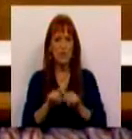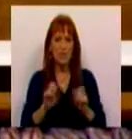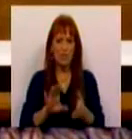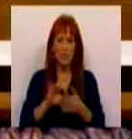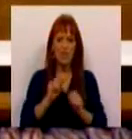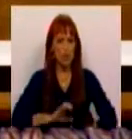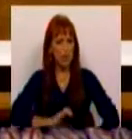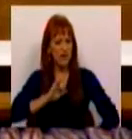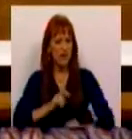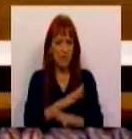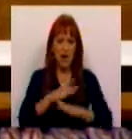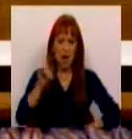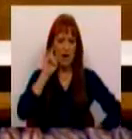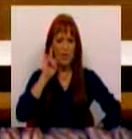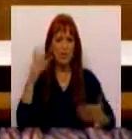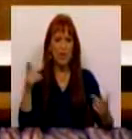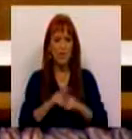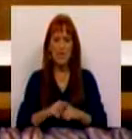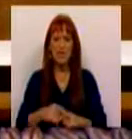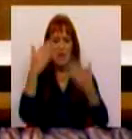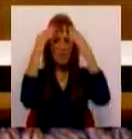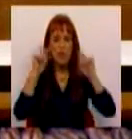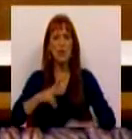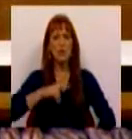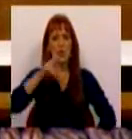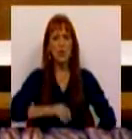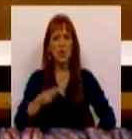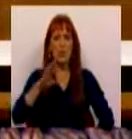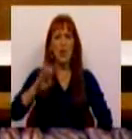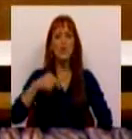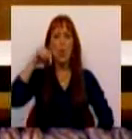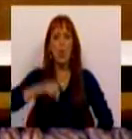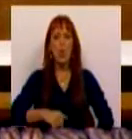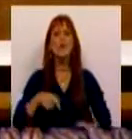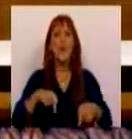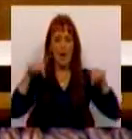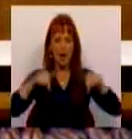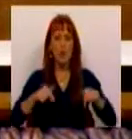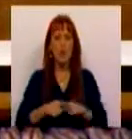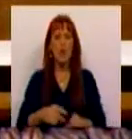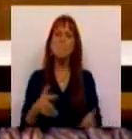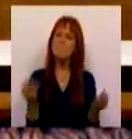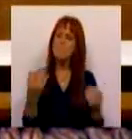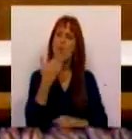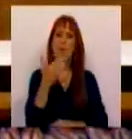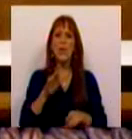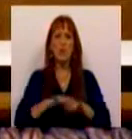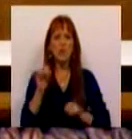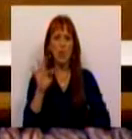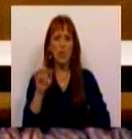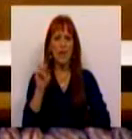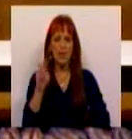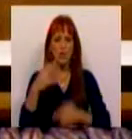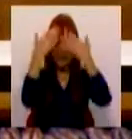capital de confiança da maior importância para a democracia portuguesa. E o PS faz hoje, justamente aqui, o reconhecimento desses 40